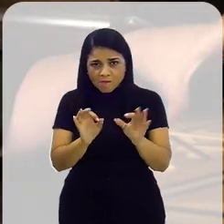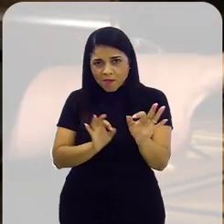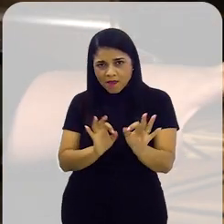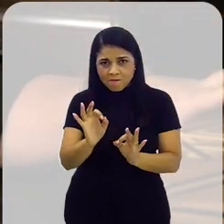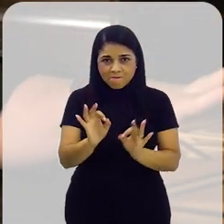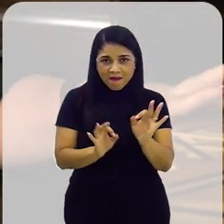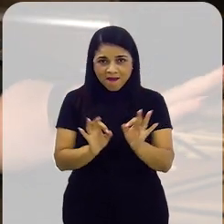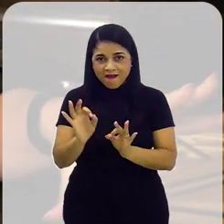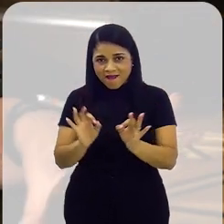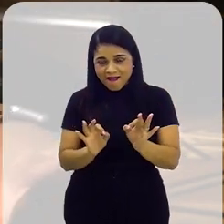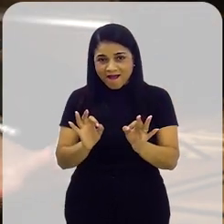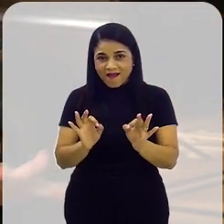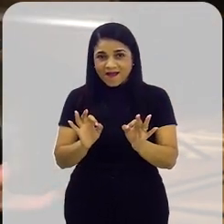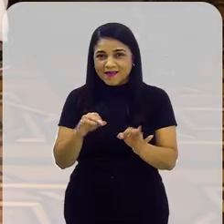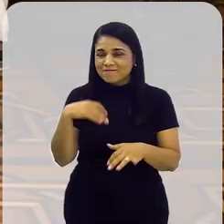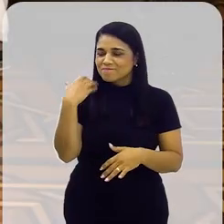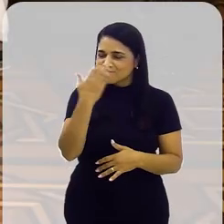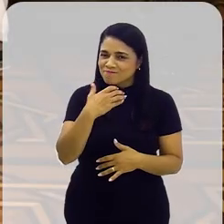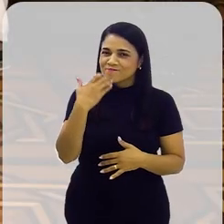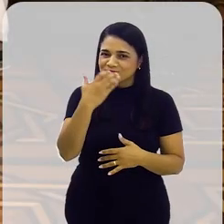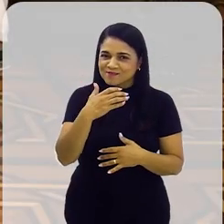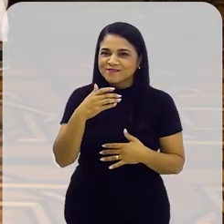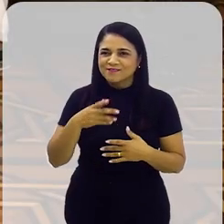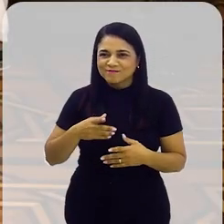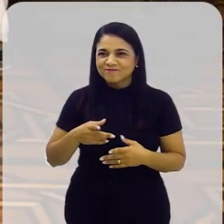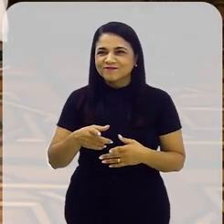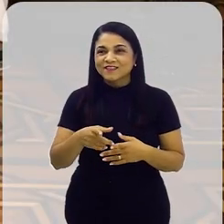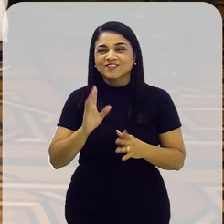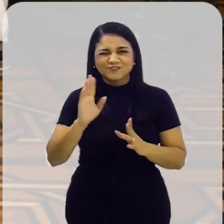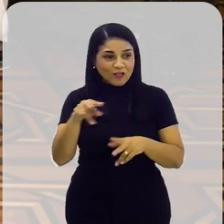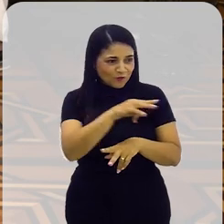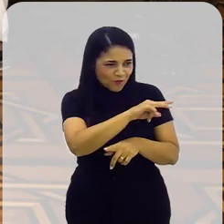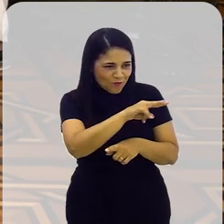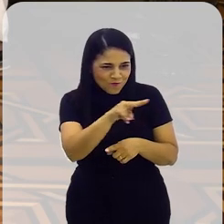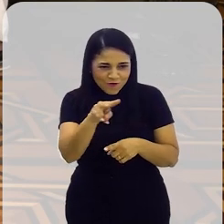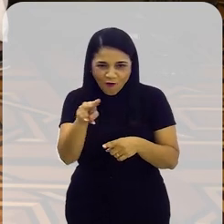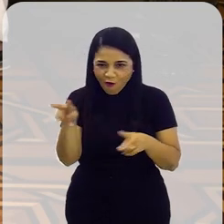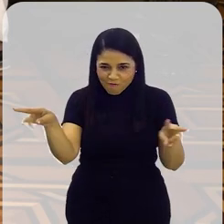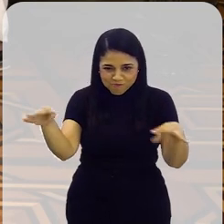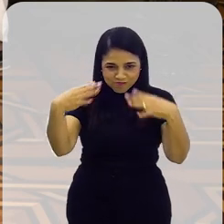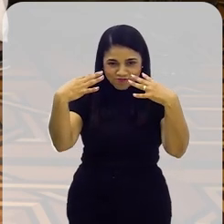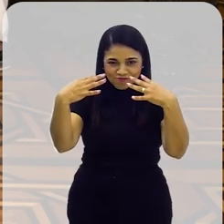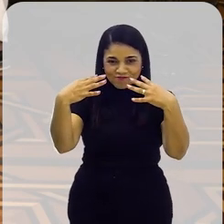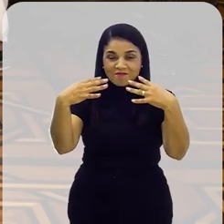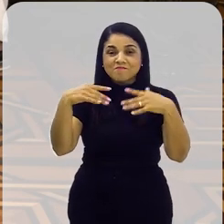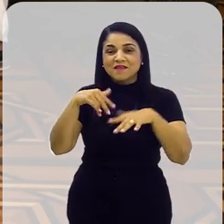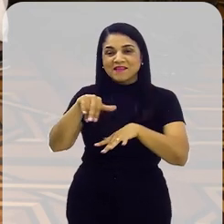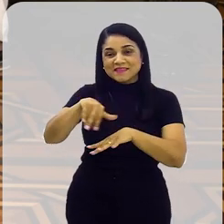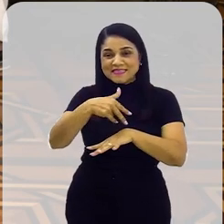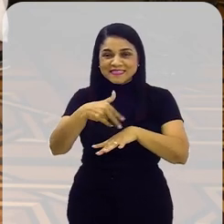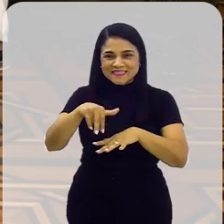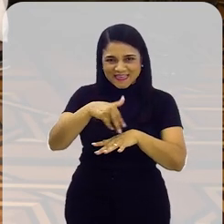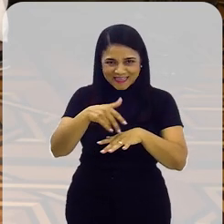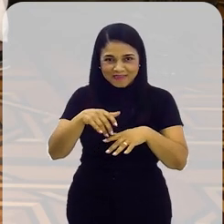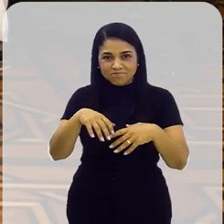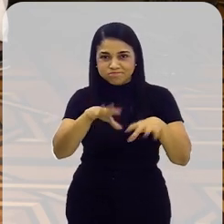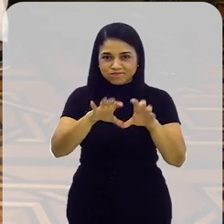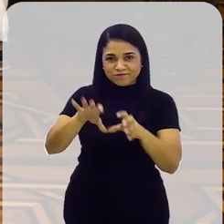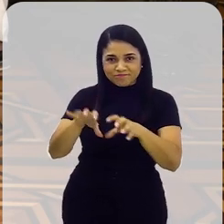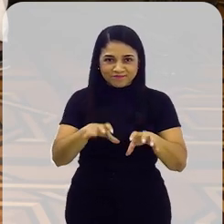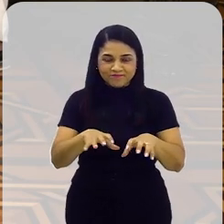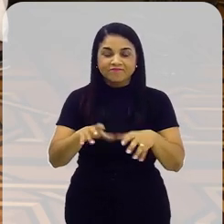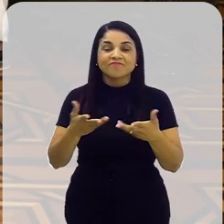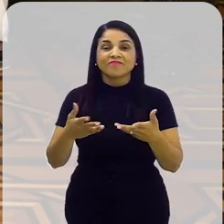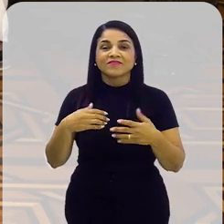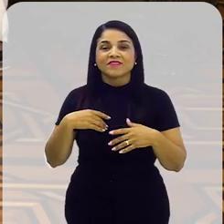preparar. Como é e que a música? Assim, canta a música, gente, vai. Você já viu cantar. Ali que é toda a técnica, já ia levantar pra fazer o quadradinho de 20. Como é que